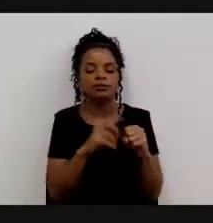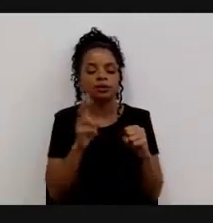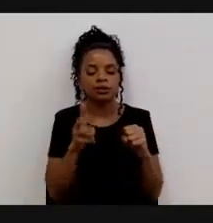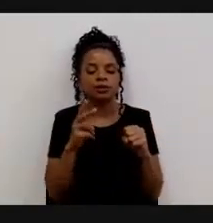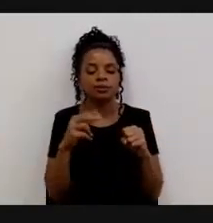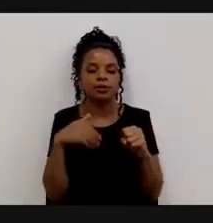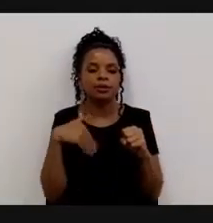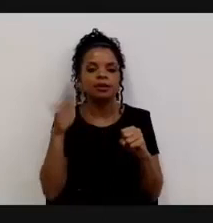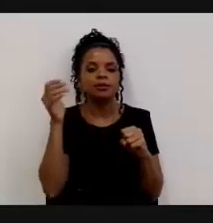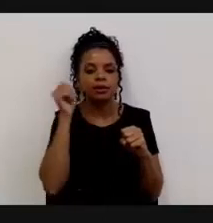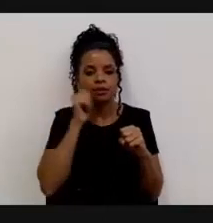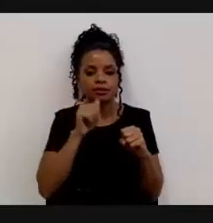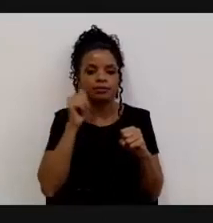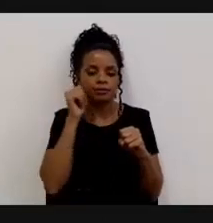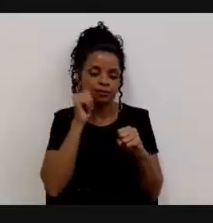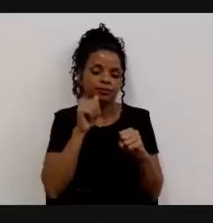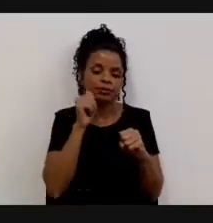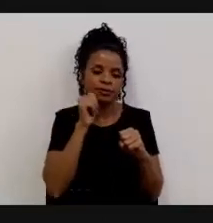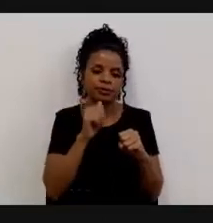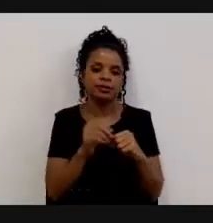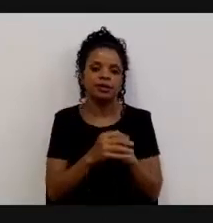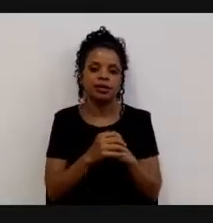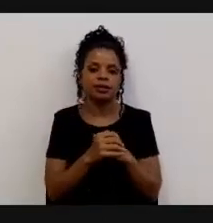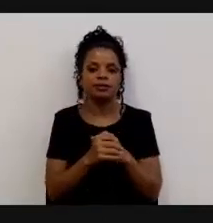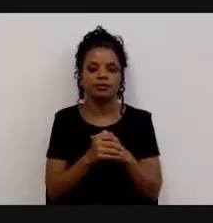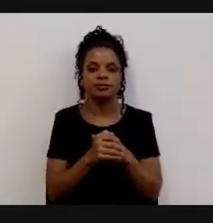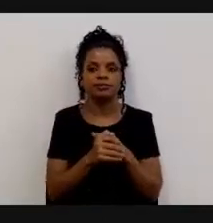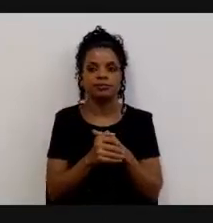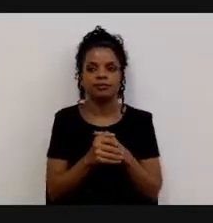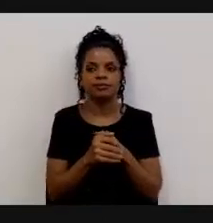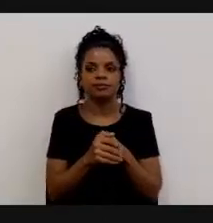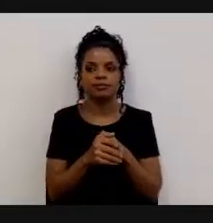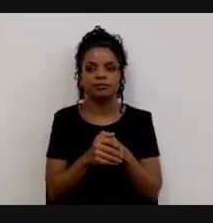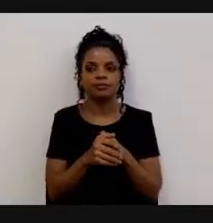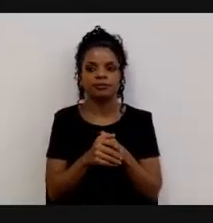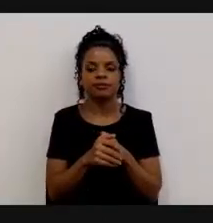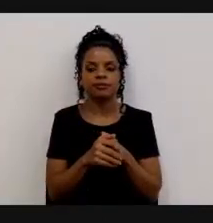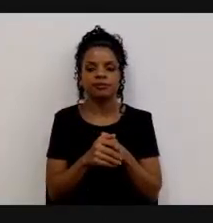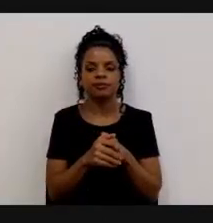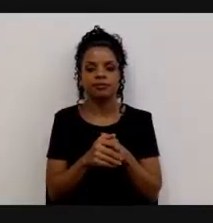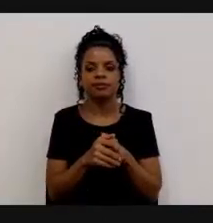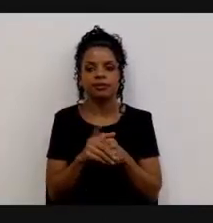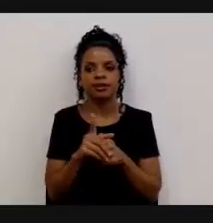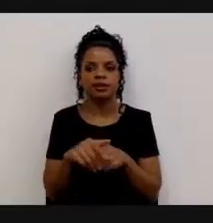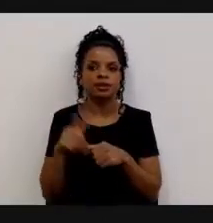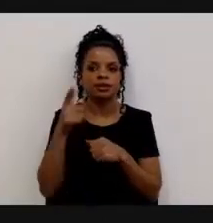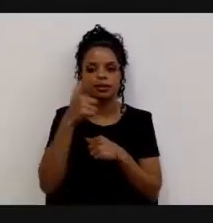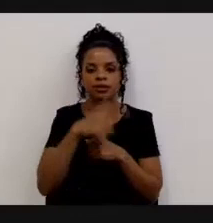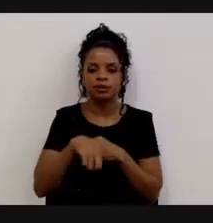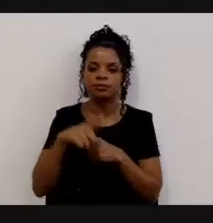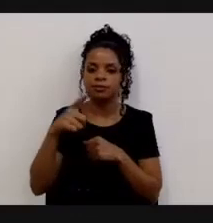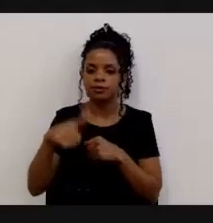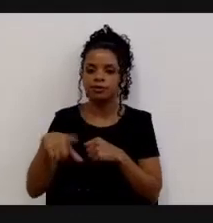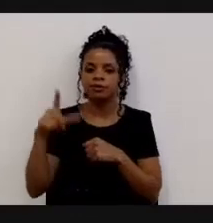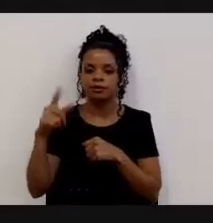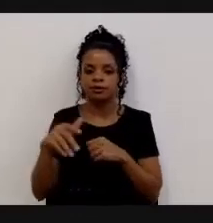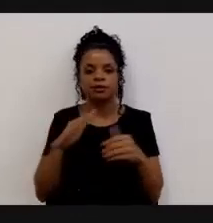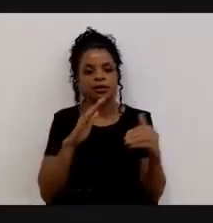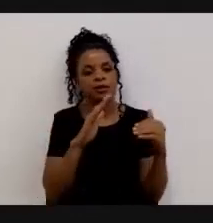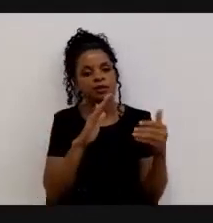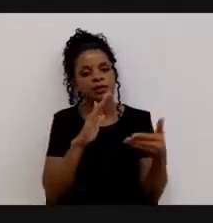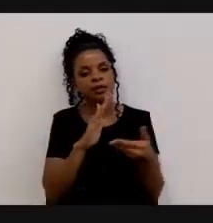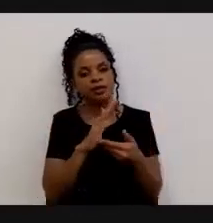envolvidas do que essas de controle, Estado e poder. Foi uma situação que se repetiu. Então, a